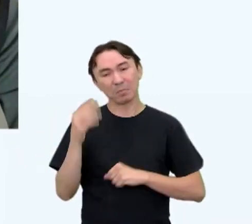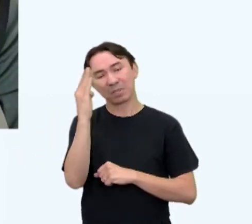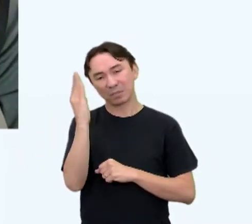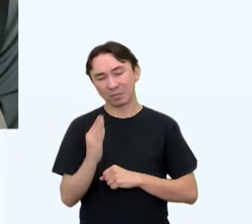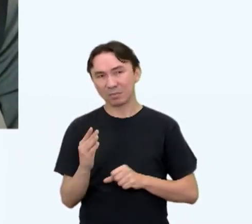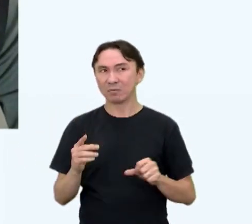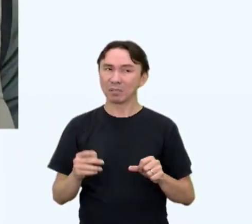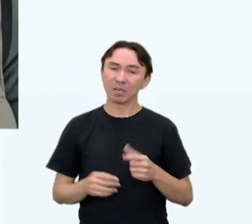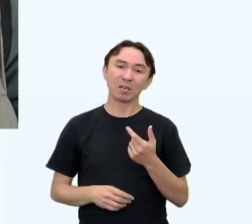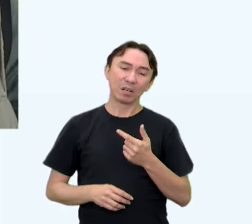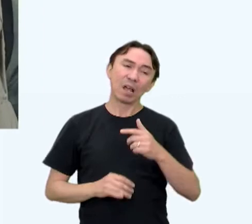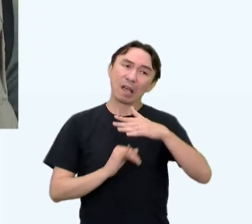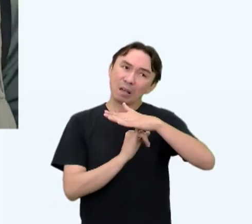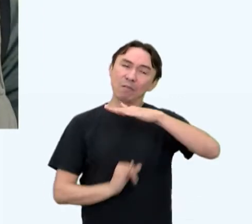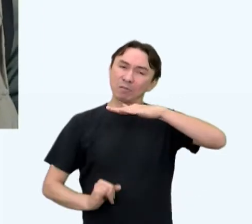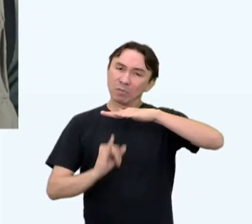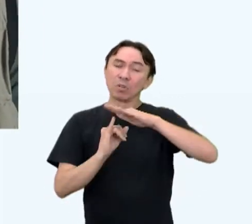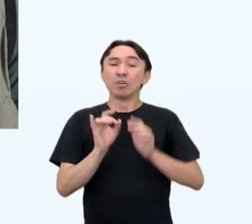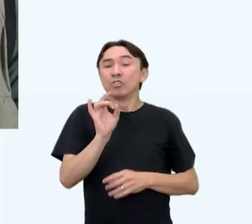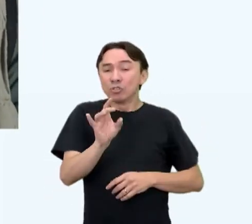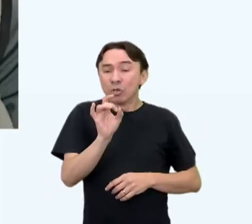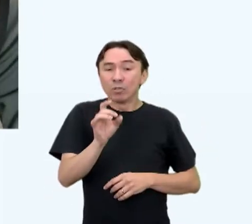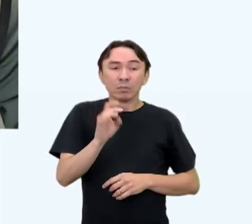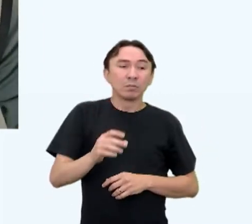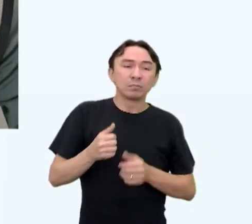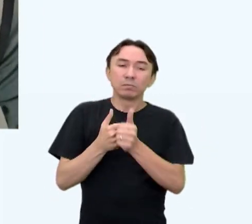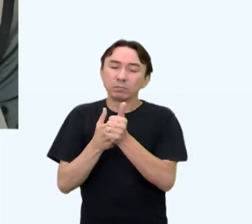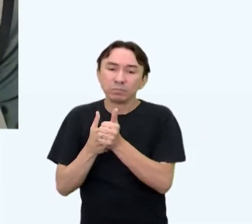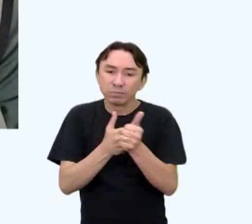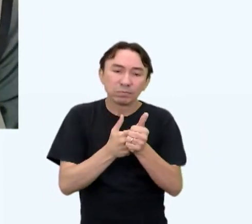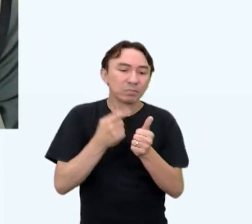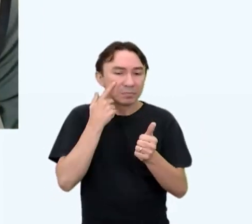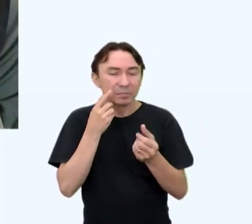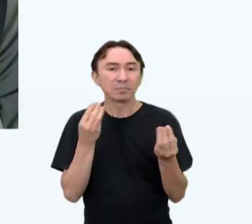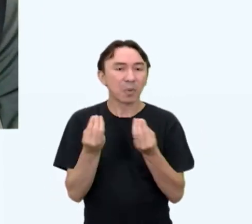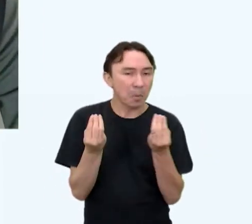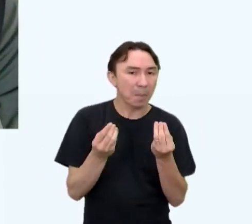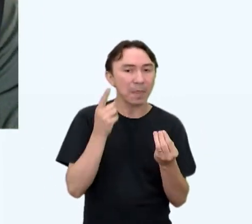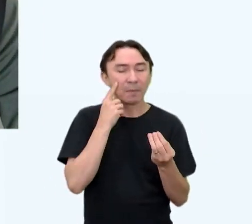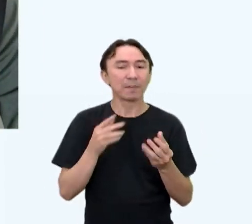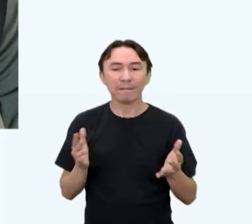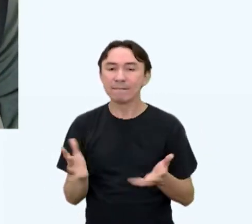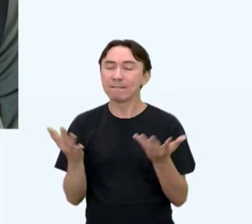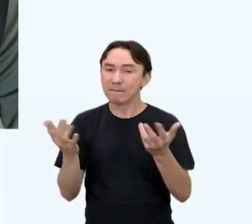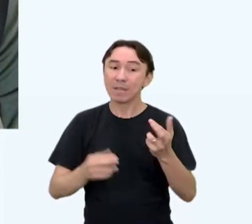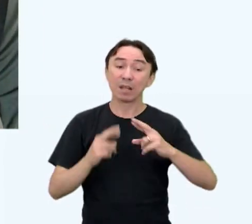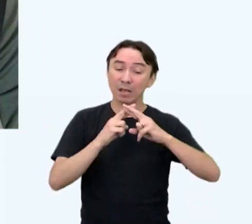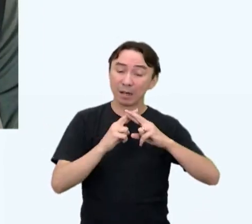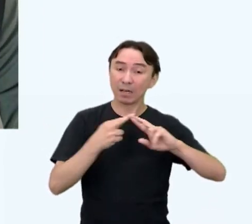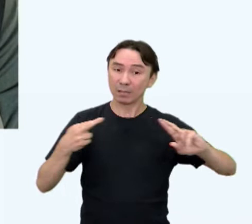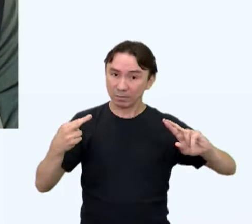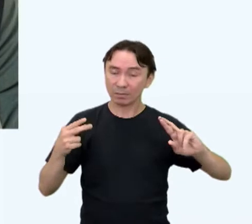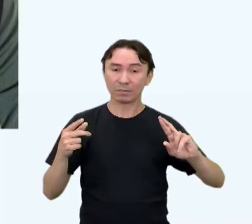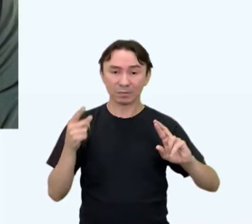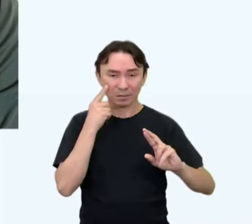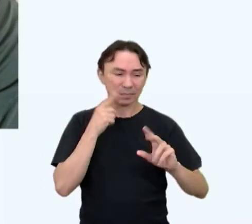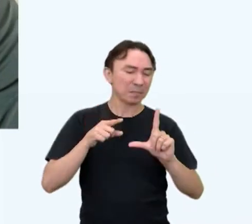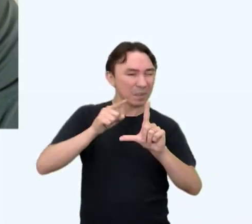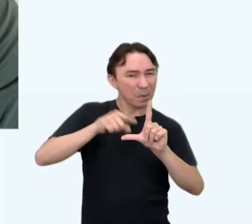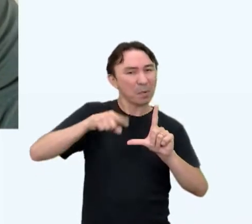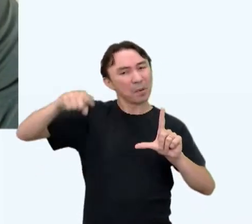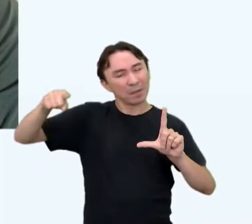instituição de acompanhamento do trabalho e também de fomento da rede sismográfica. A rede sismográfica brasileira ela tem cerca